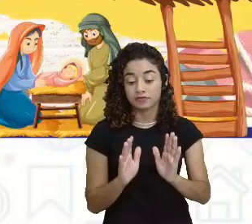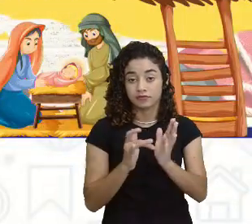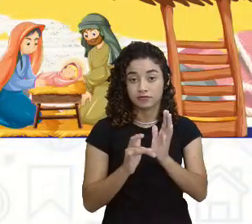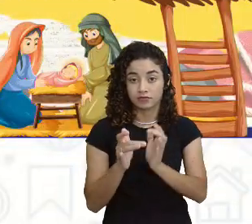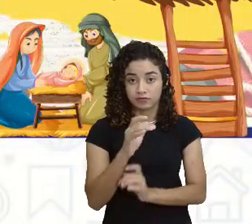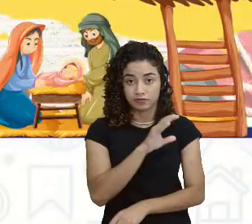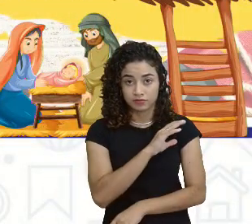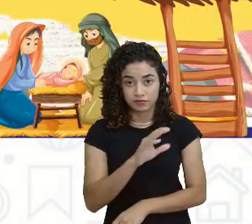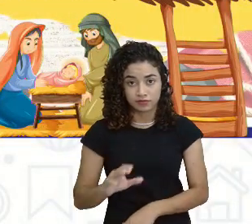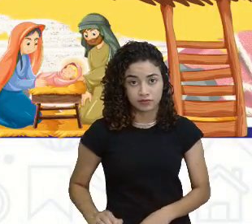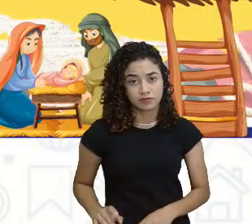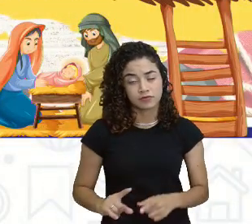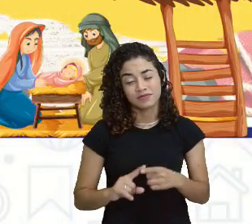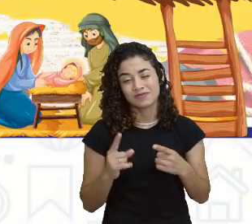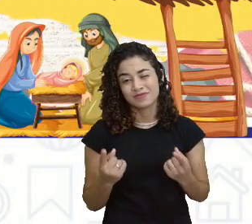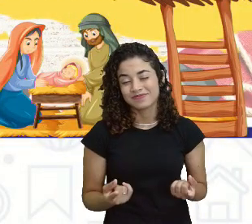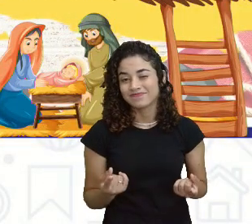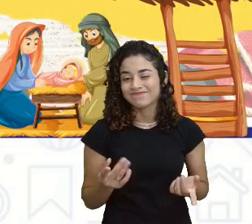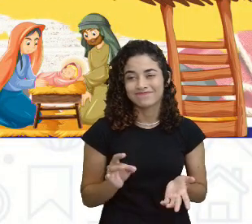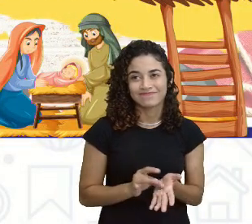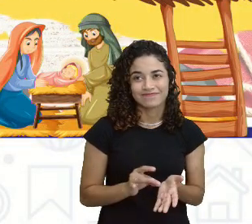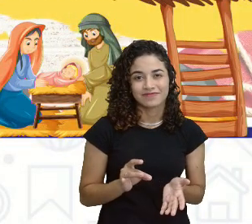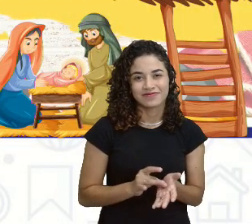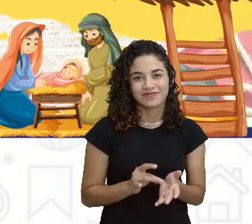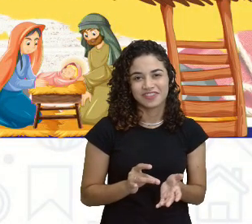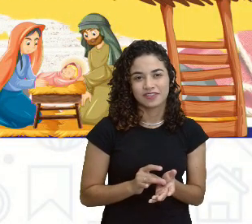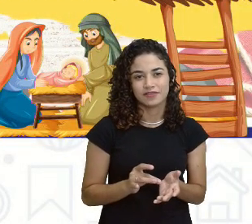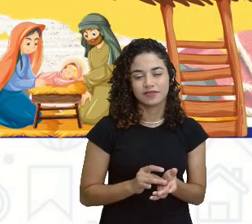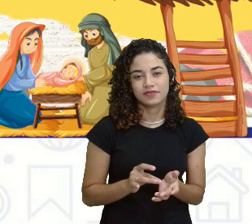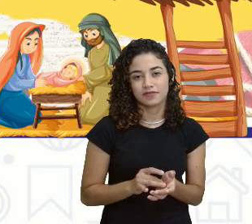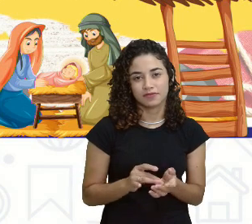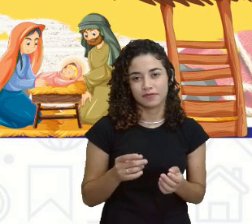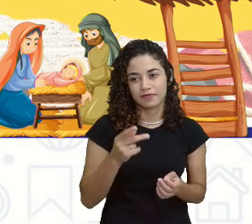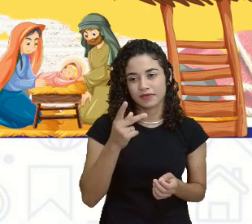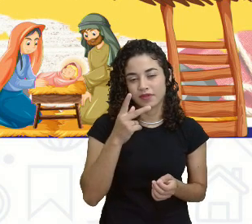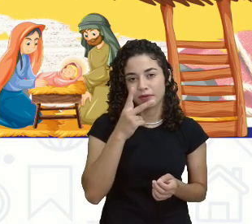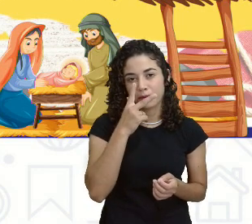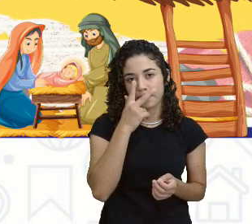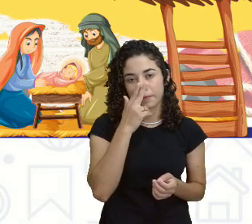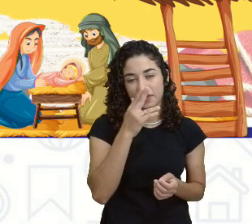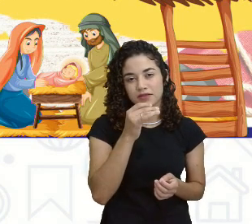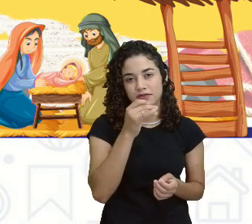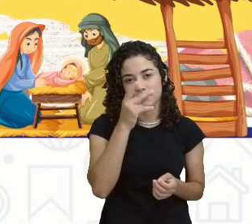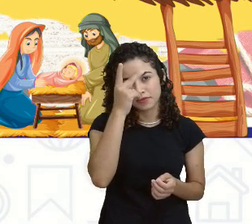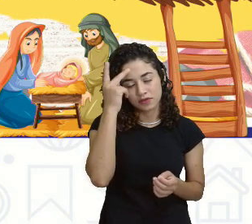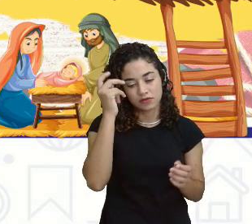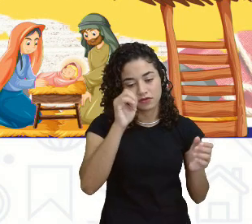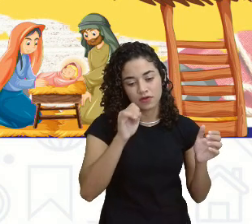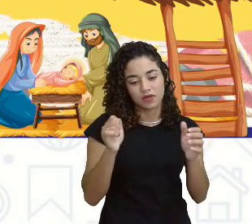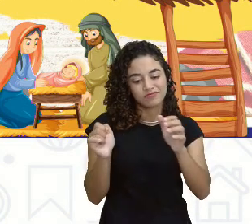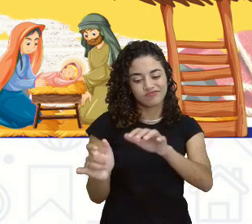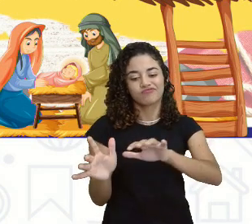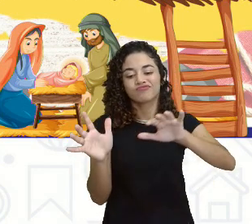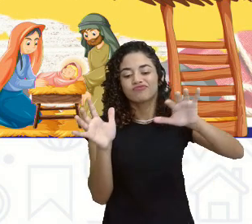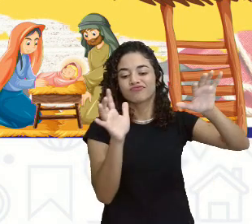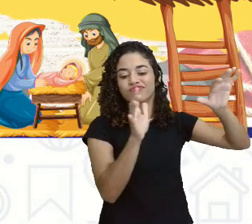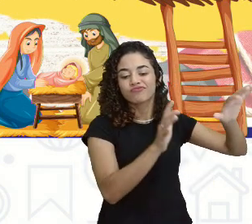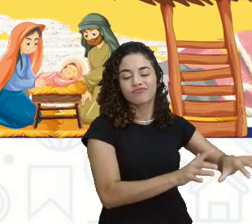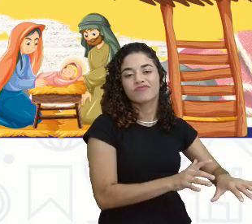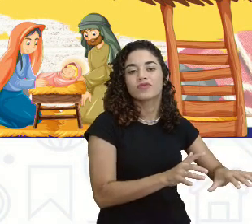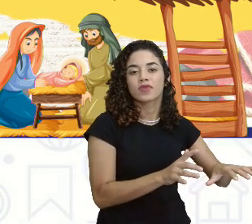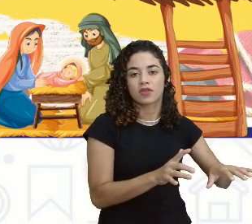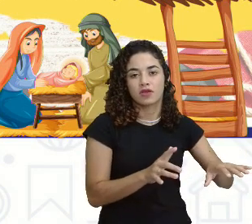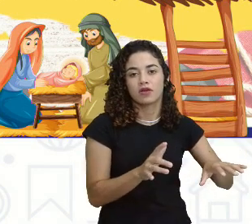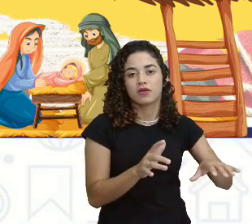né? Mas isso fica muitas vezes em segundo plano nas celebrações, dando lugar a um consumismo assim muito louco ali,